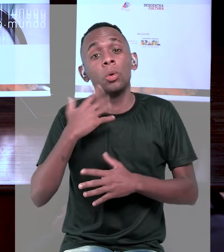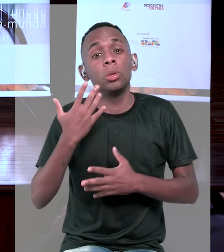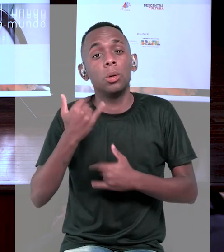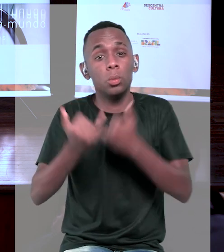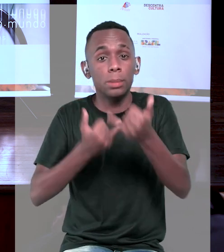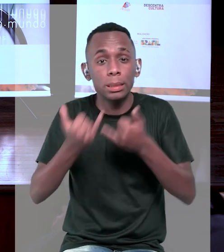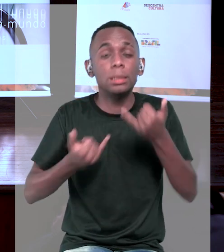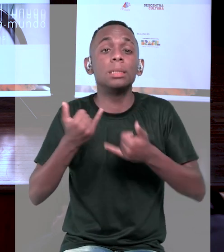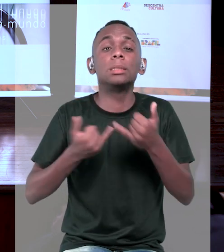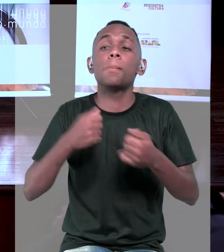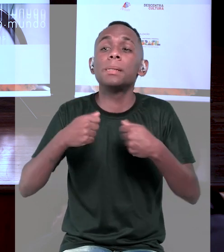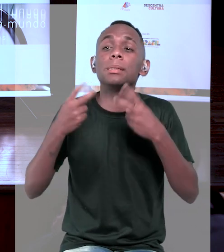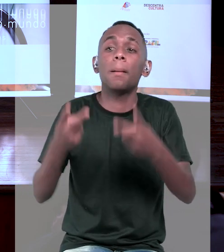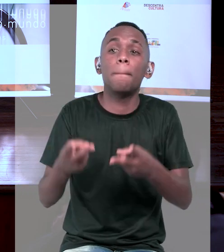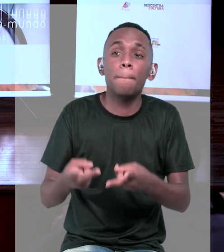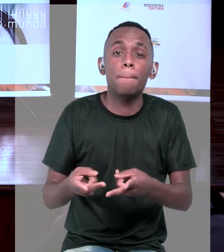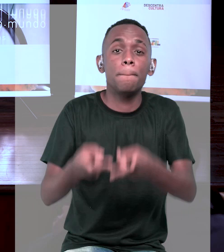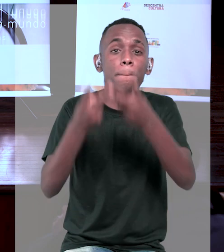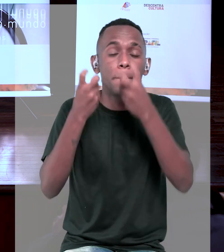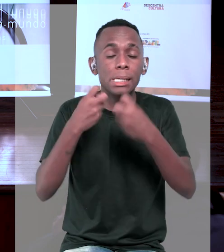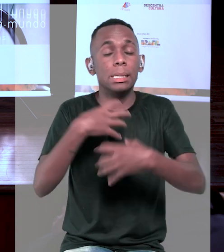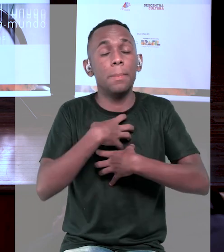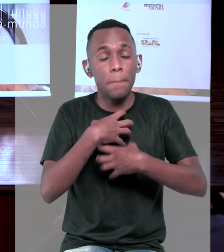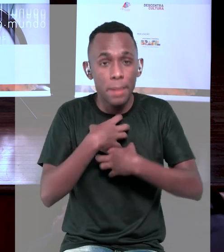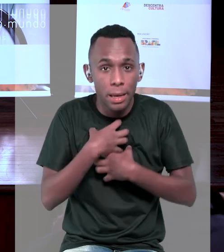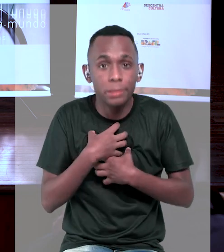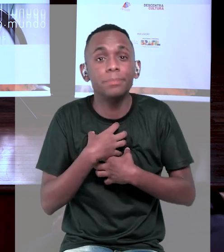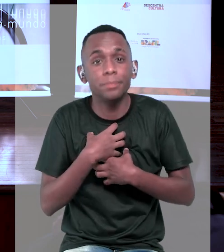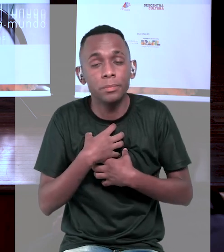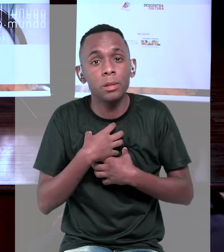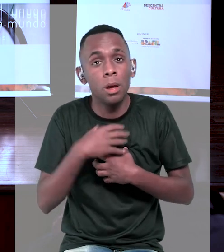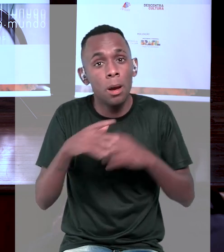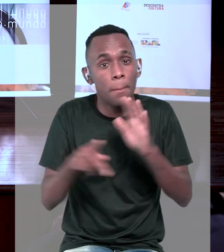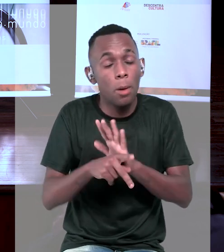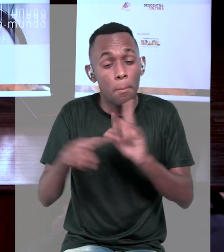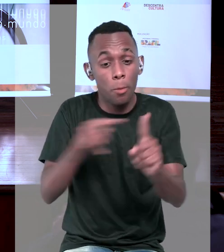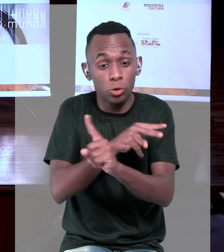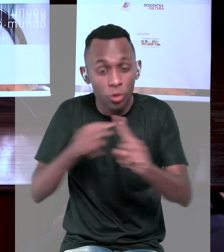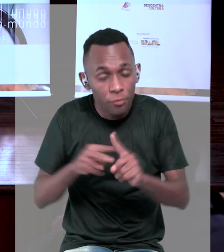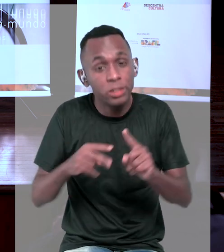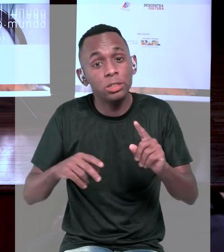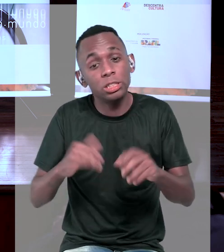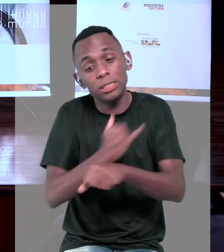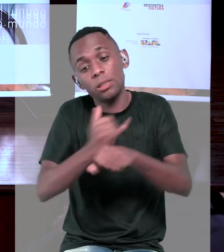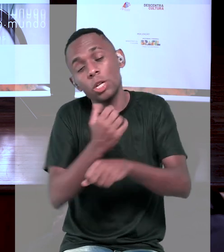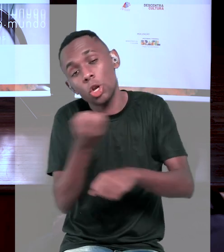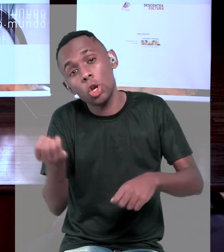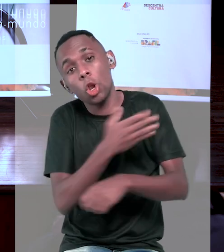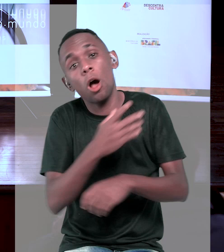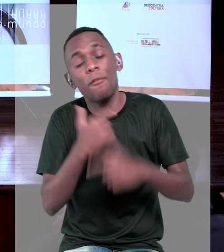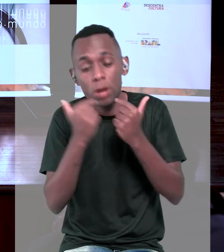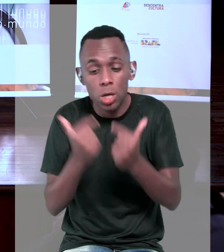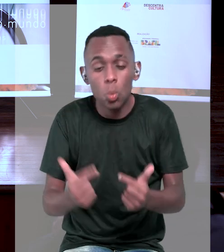olhar e dados, e explora o olhar de uma maneira linguística, porque usa o olhar como